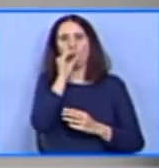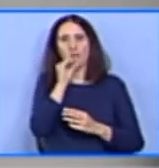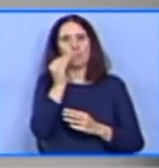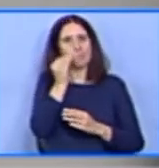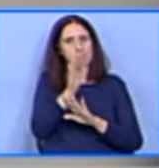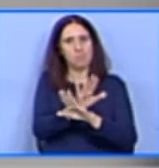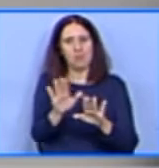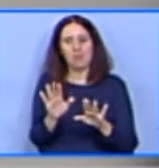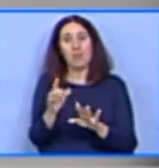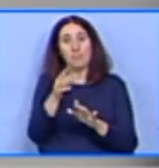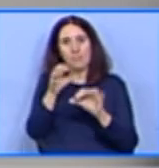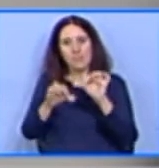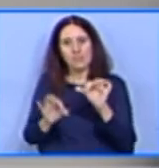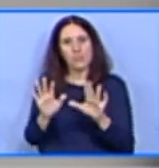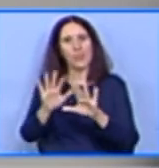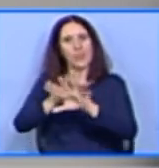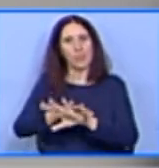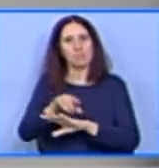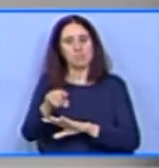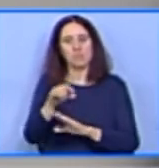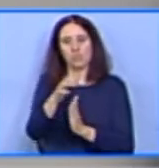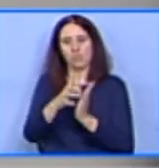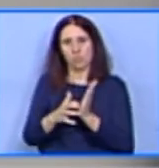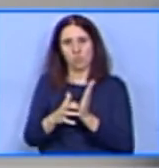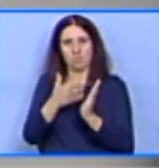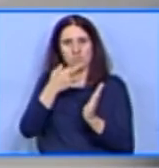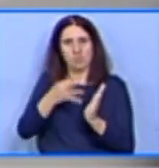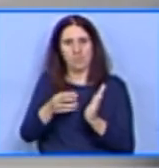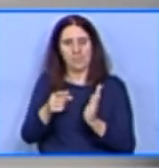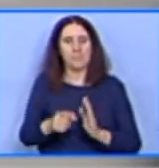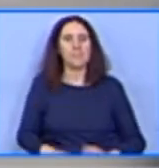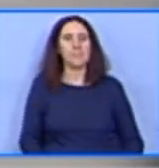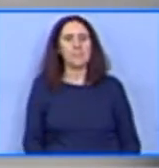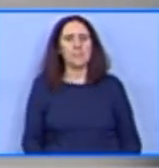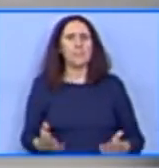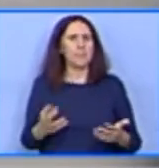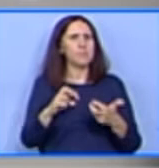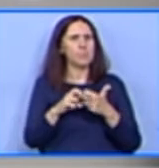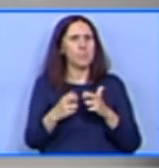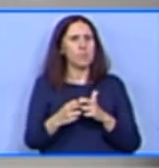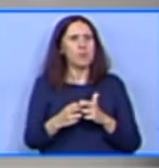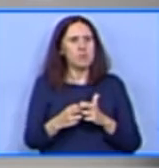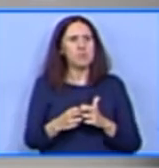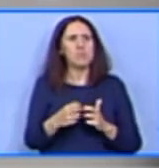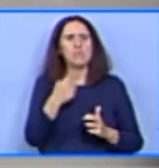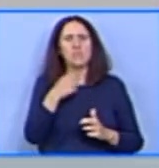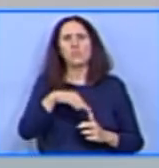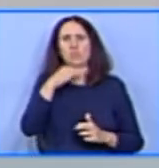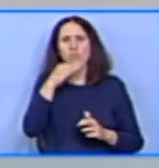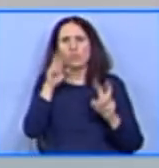esta mensagem, de toda a Escritura. Levanta-se aqui um problema. Quem são os cachorrinhos?